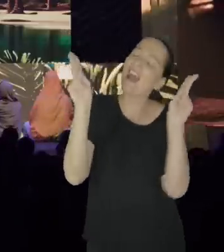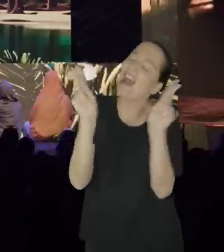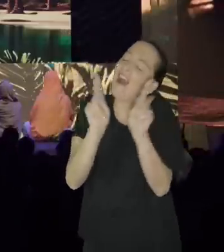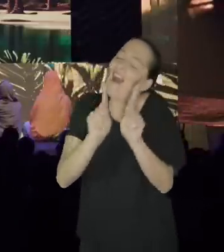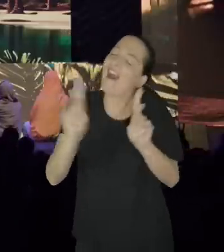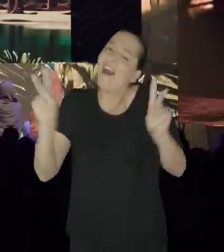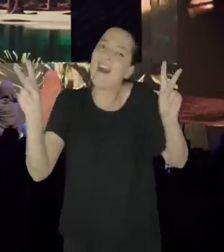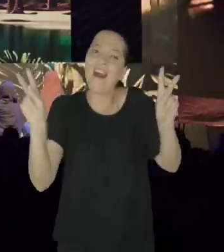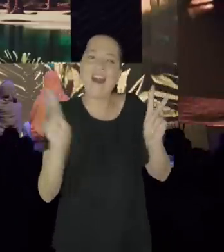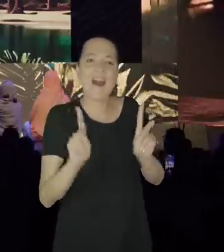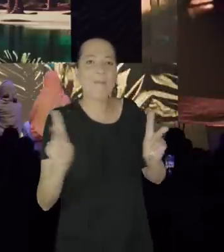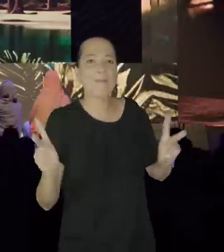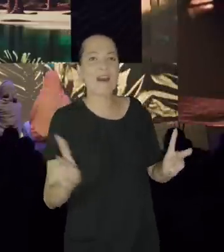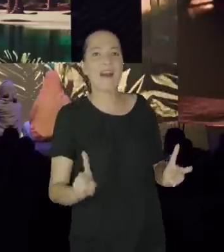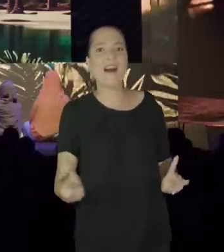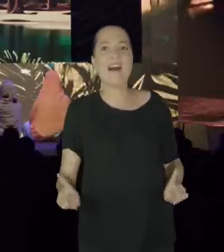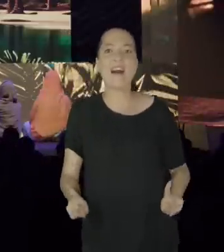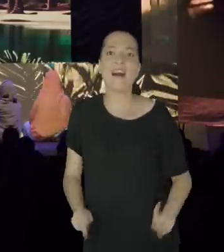a